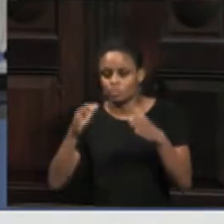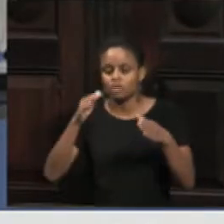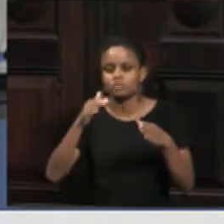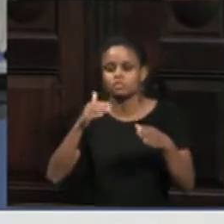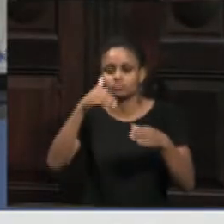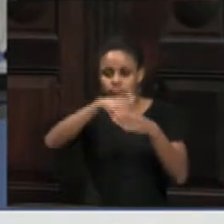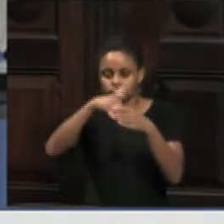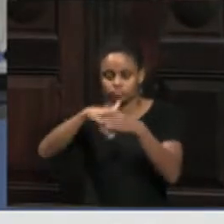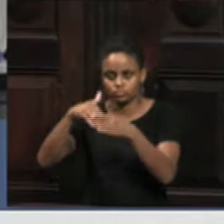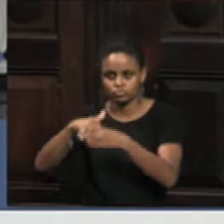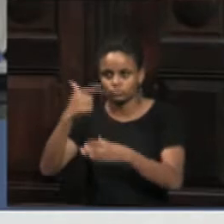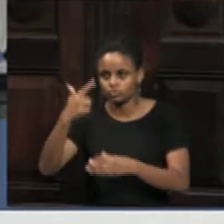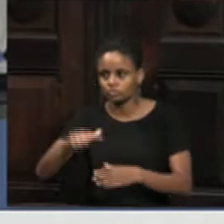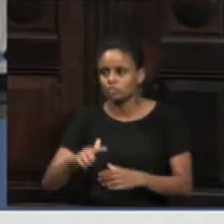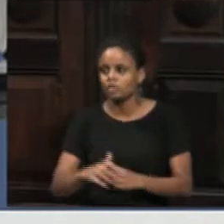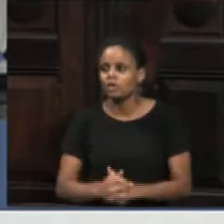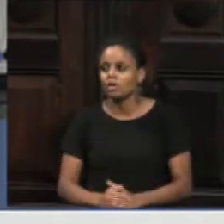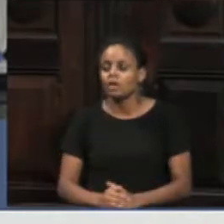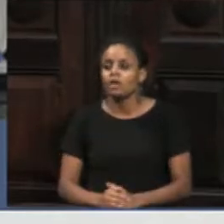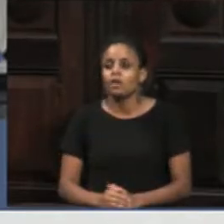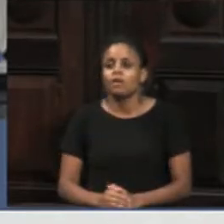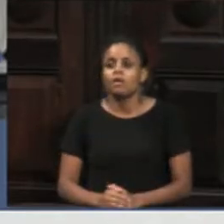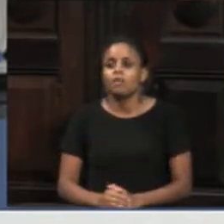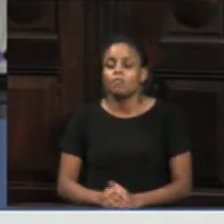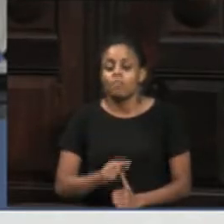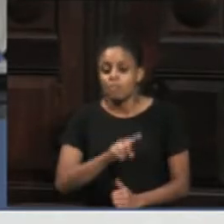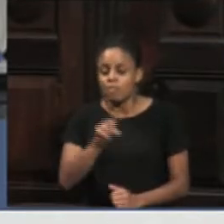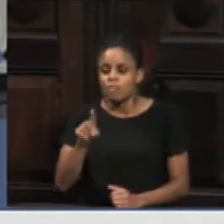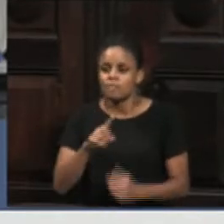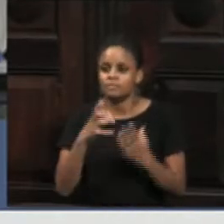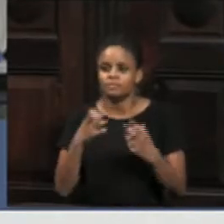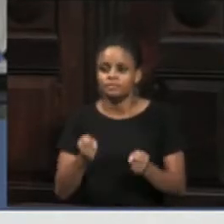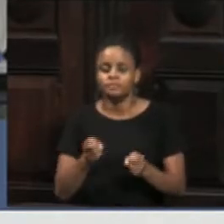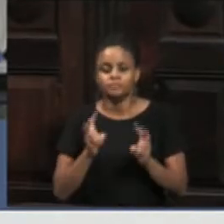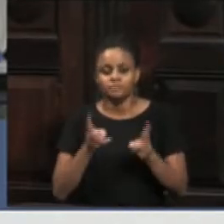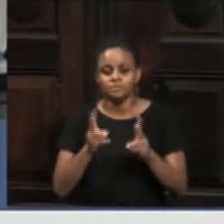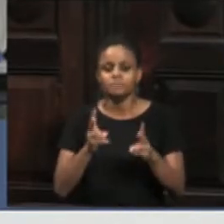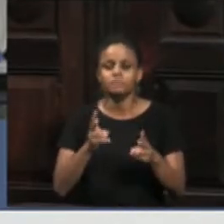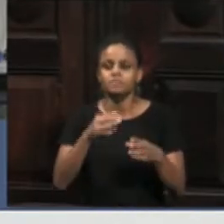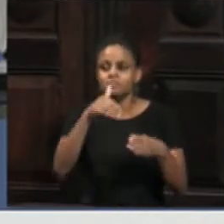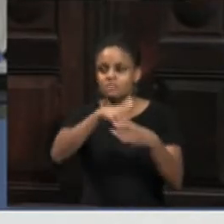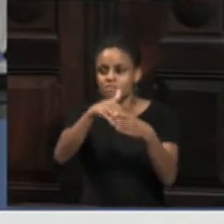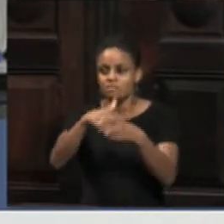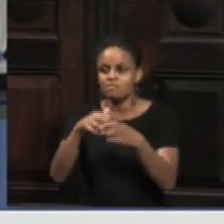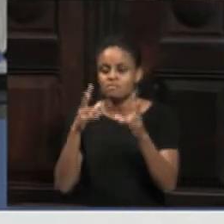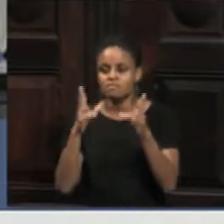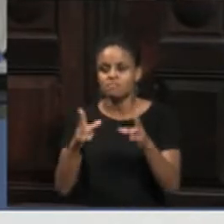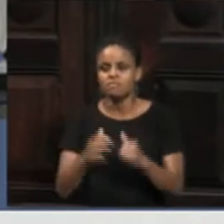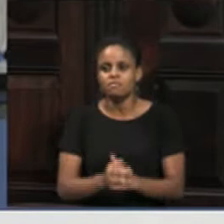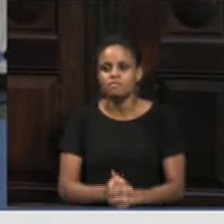Os senhores que aprovam permaneçam como estão. Aprovado em primeira, retorna em segunda discussão.